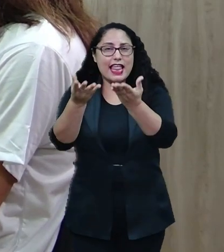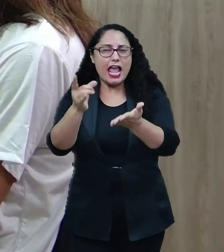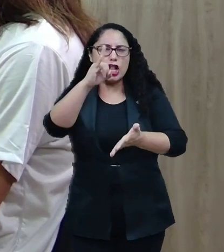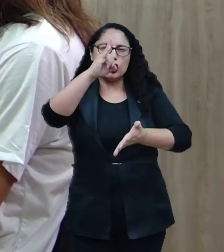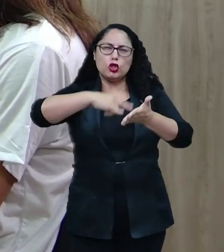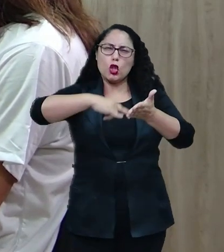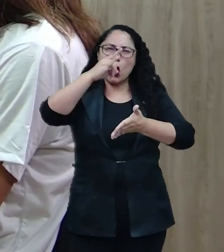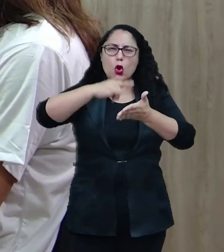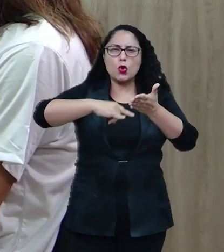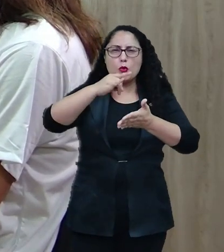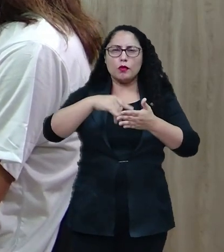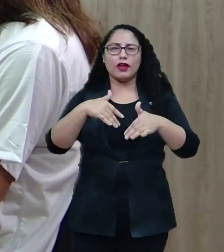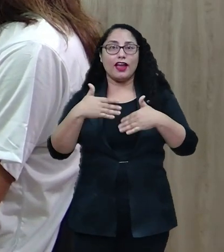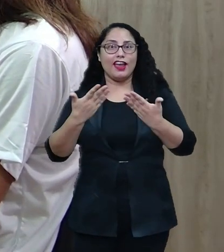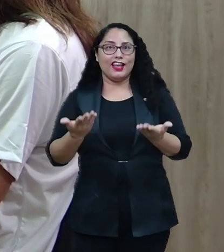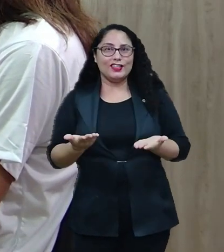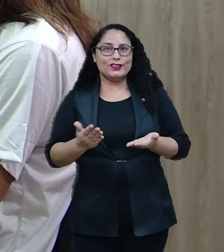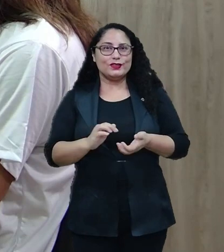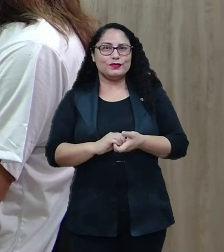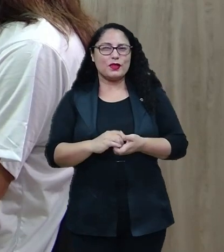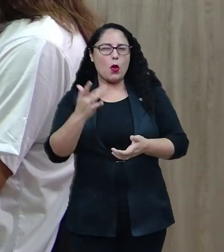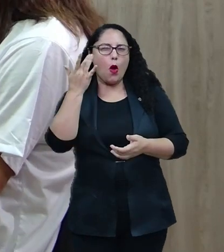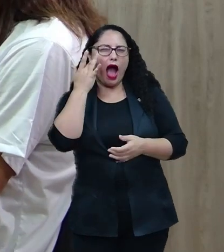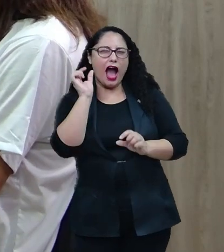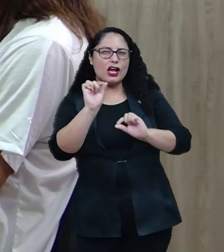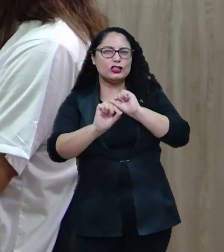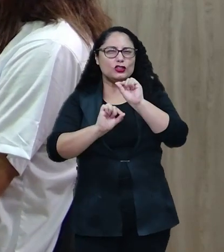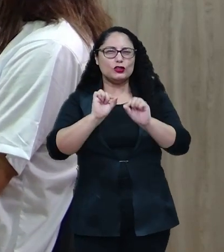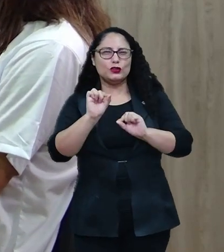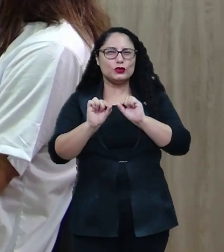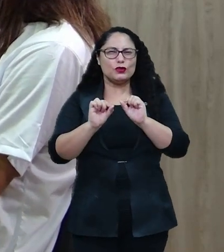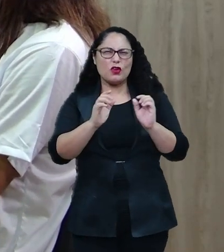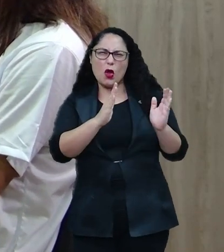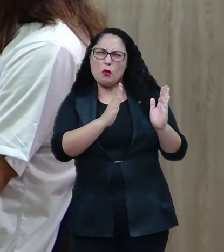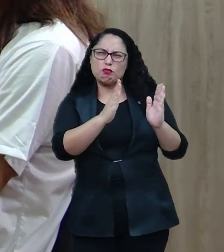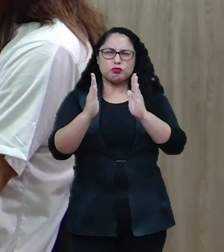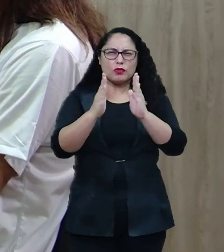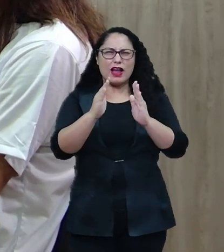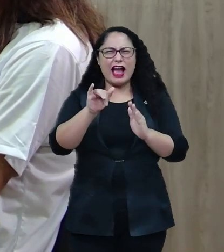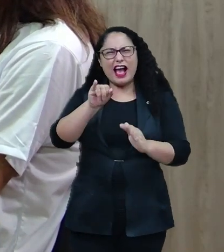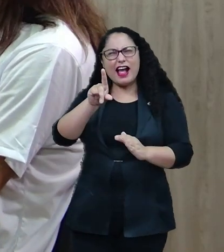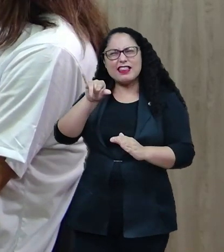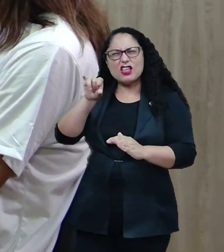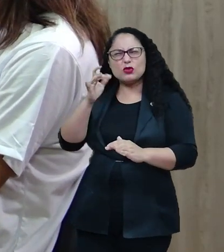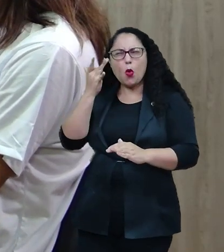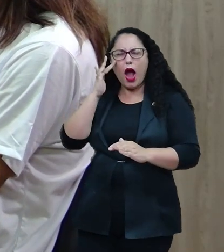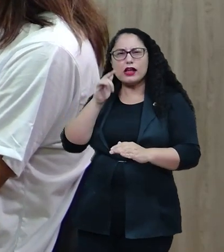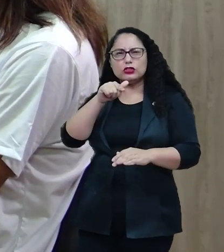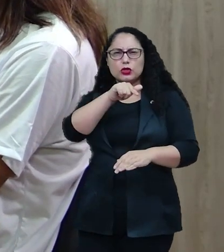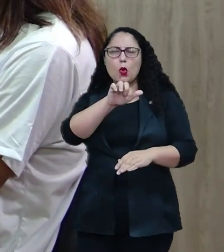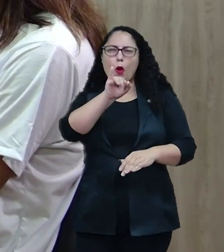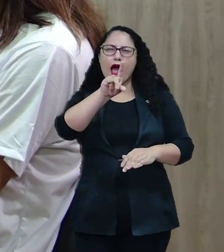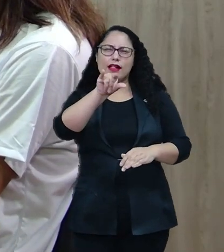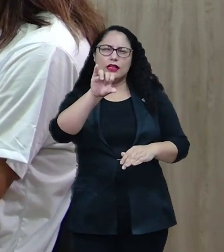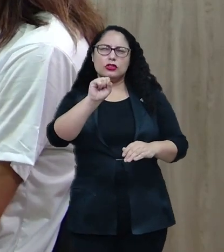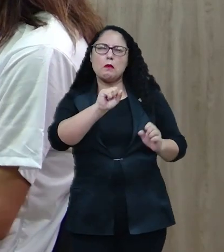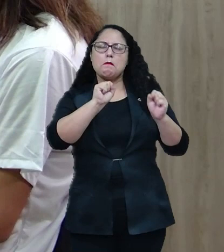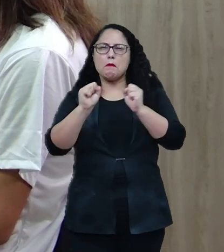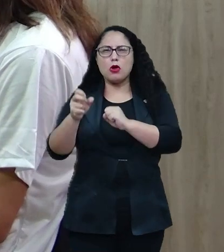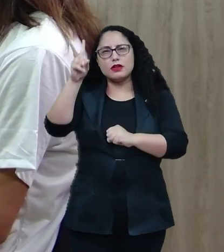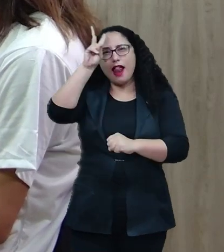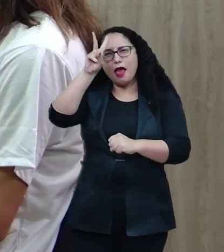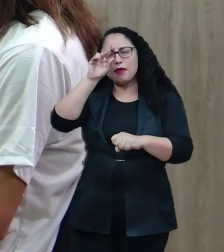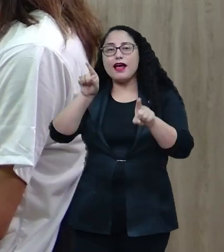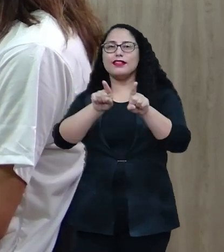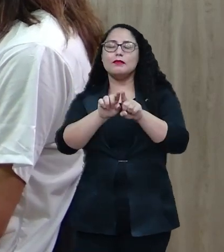de documentos, eu acho que foi só essa etapa, não foi, Anderson? Acho que talvez o Anderson possa... Sim.